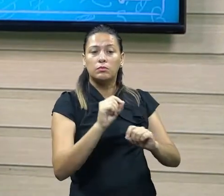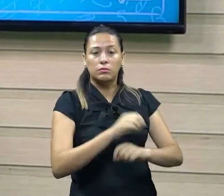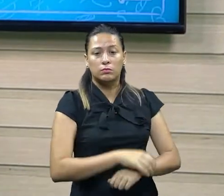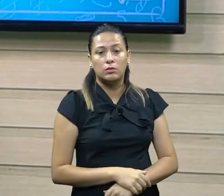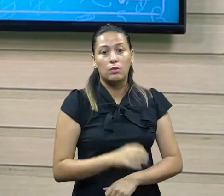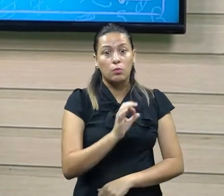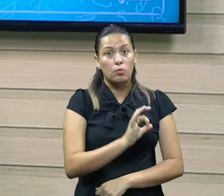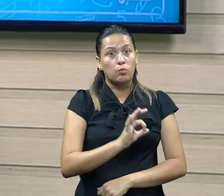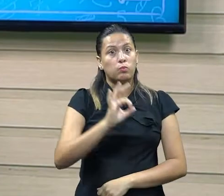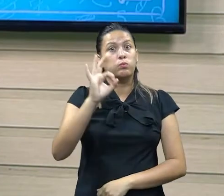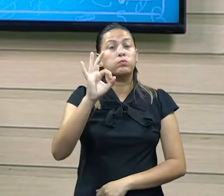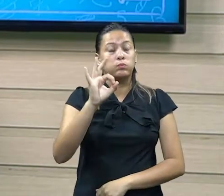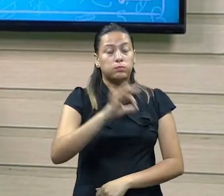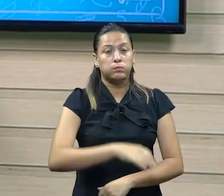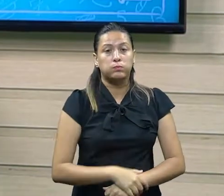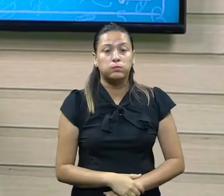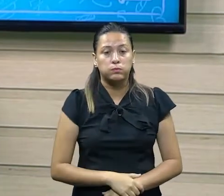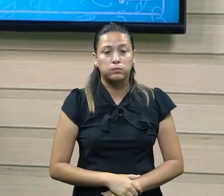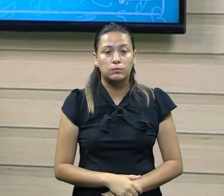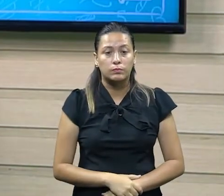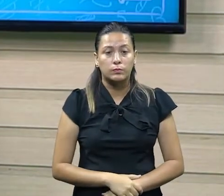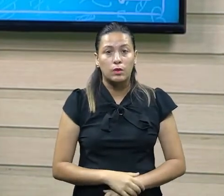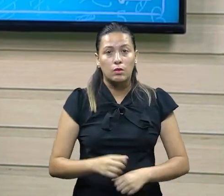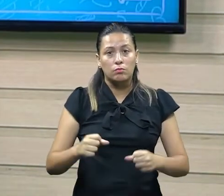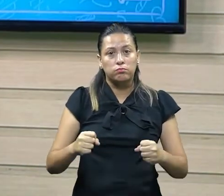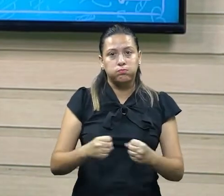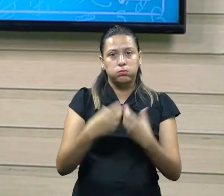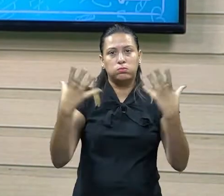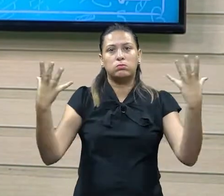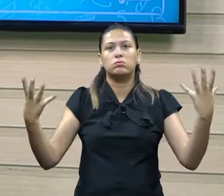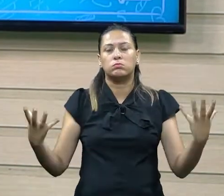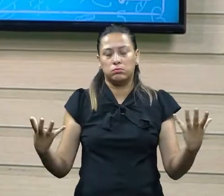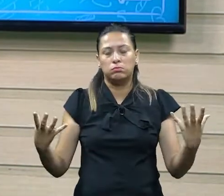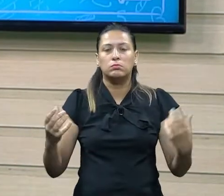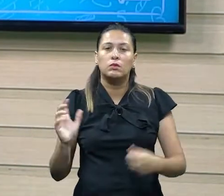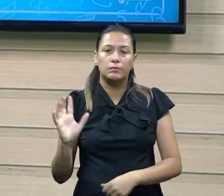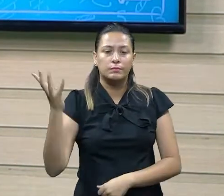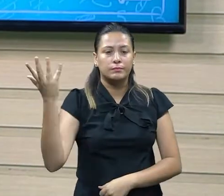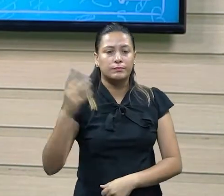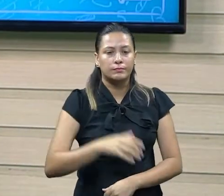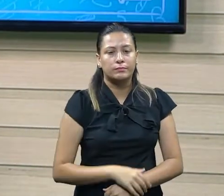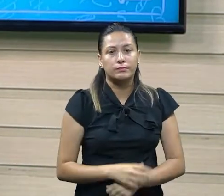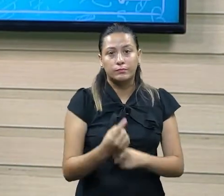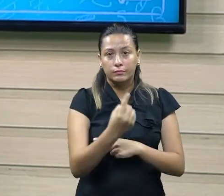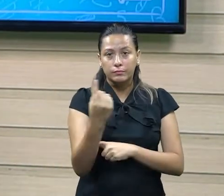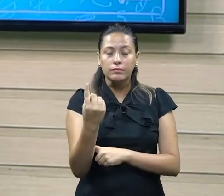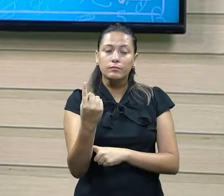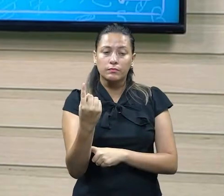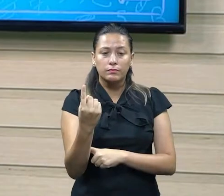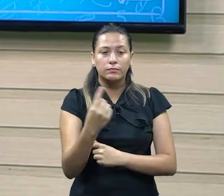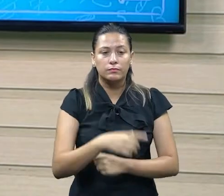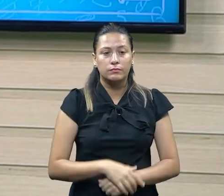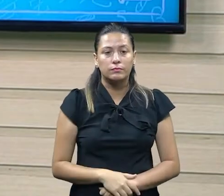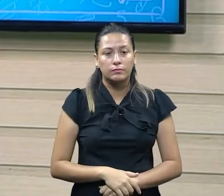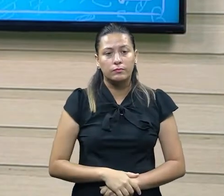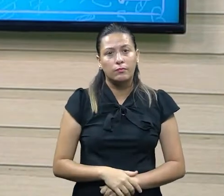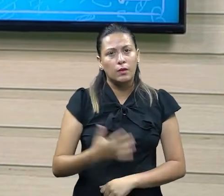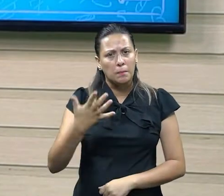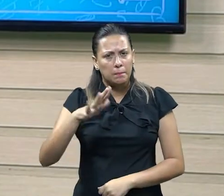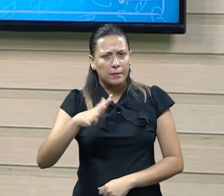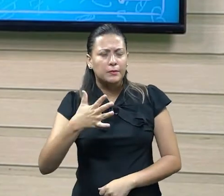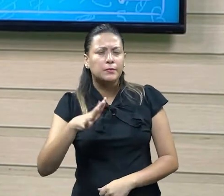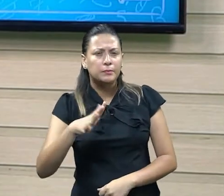grau, tá, de ocorrer uma explosão. A zona 1 é aquela em que tem